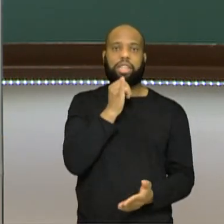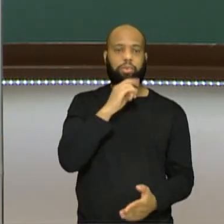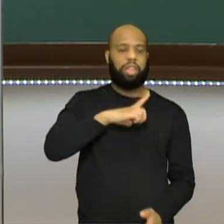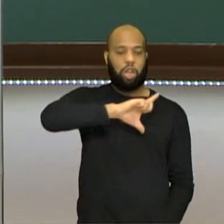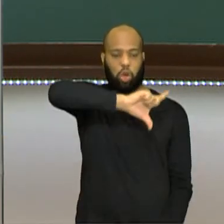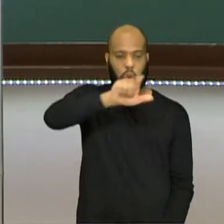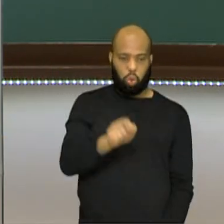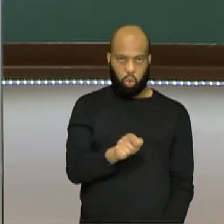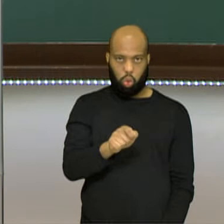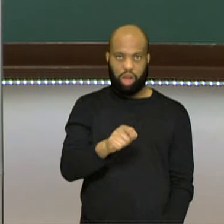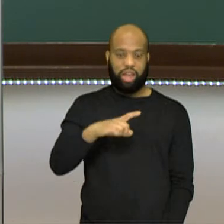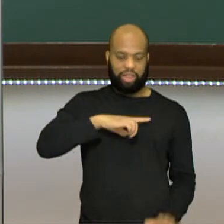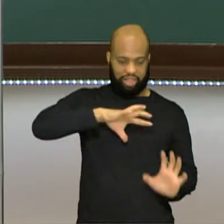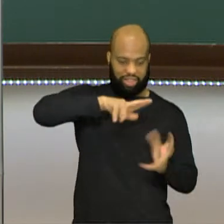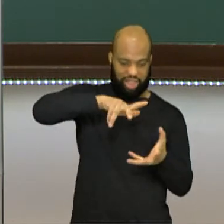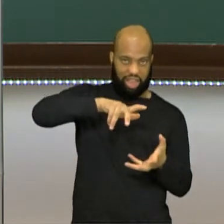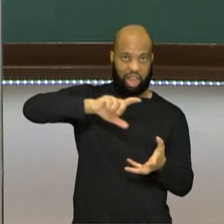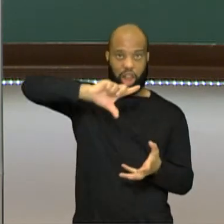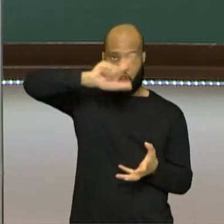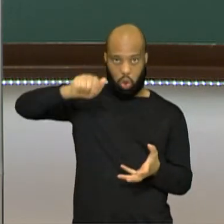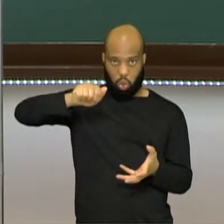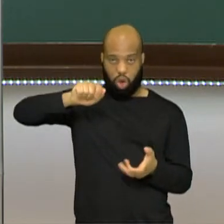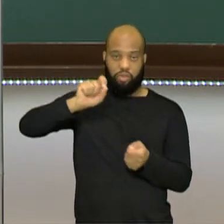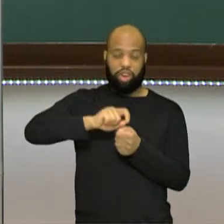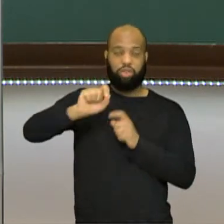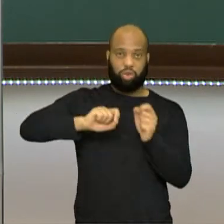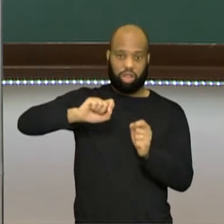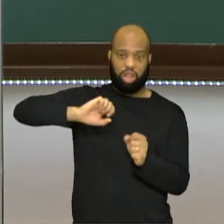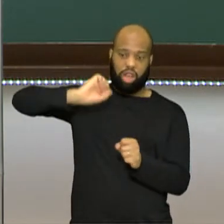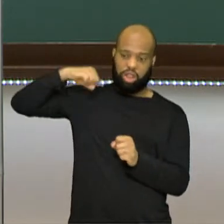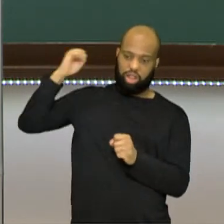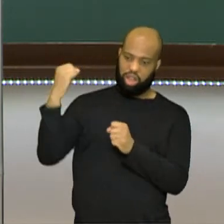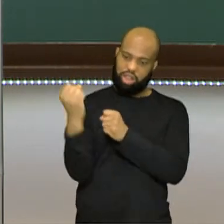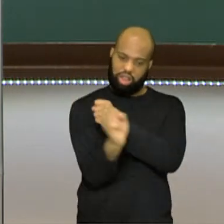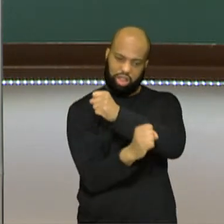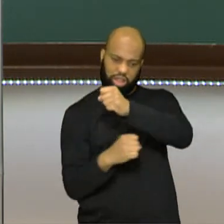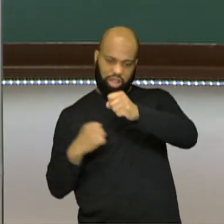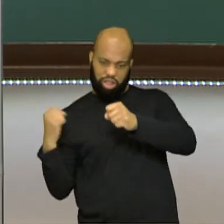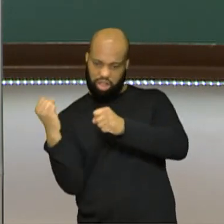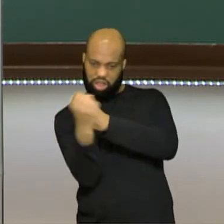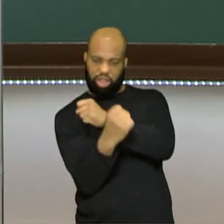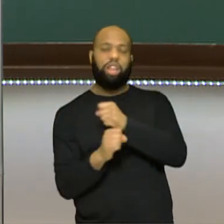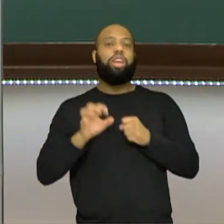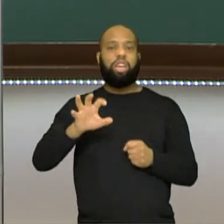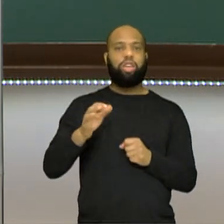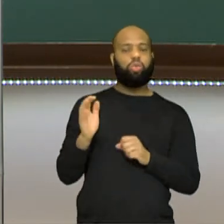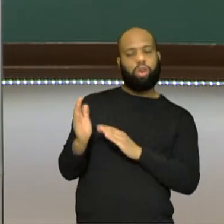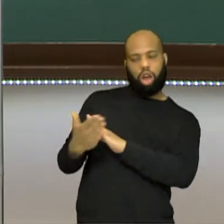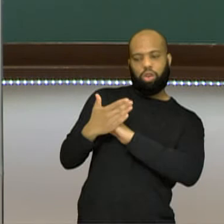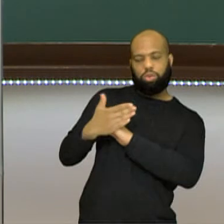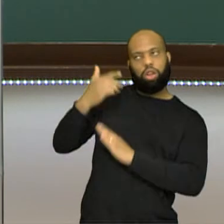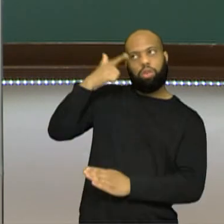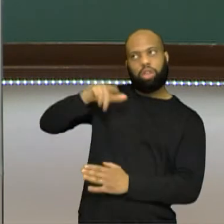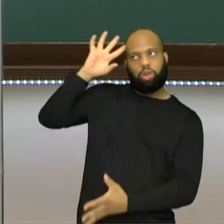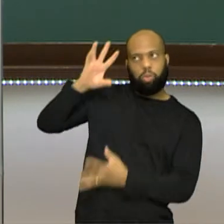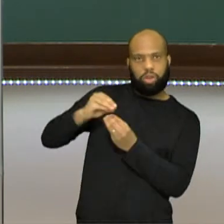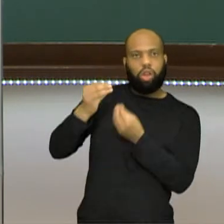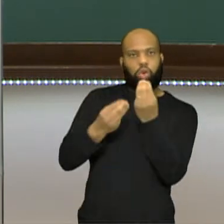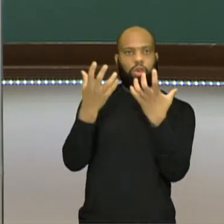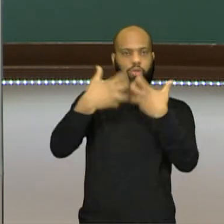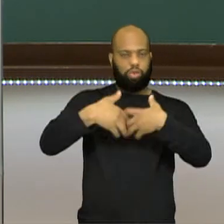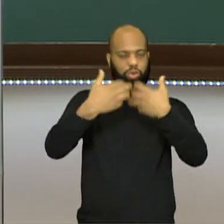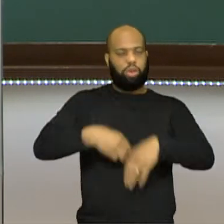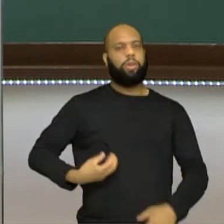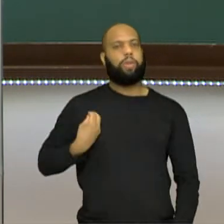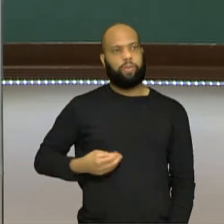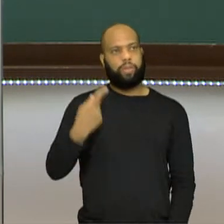orbitando em volta da nossa Terra. Assim, Copérnico nos ajuda a entender um pouco melhor como funciona a dinâmica da nossa